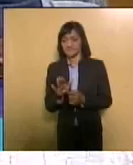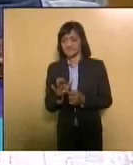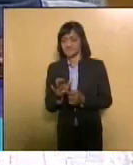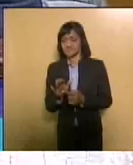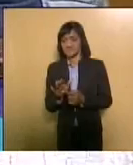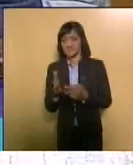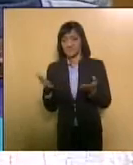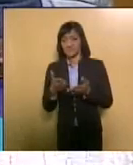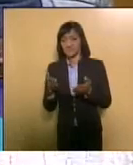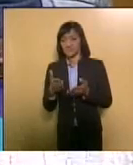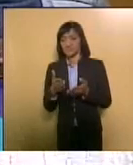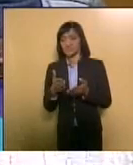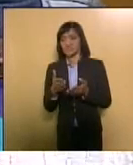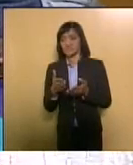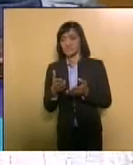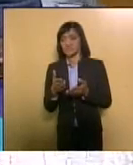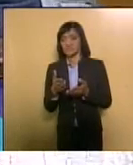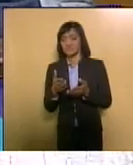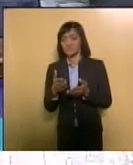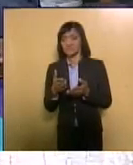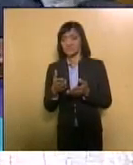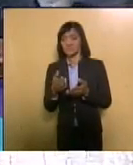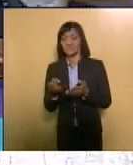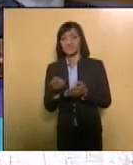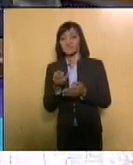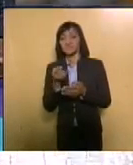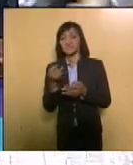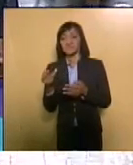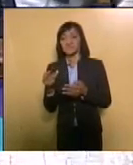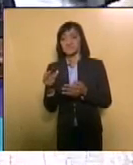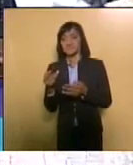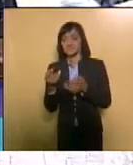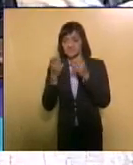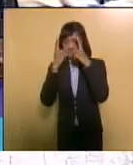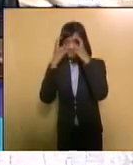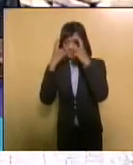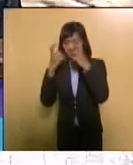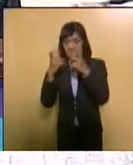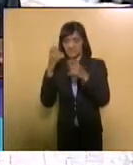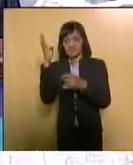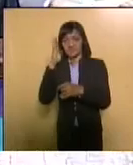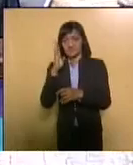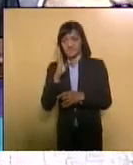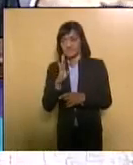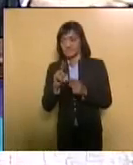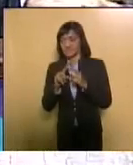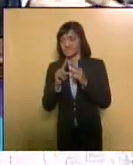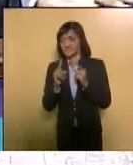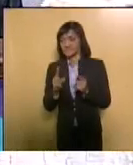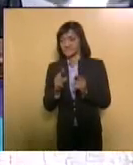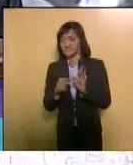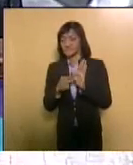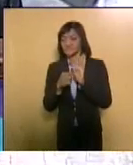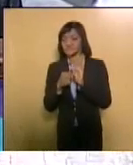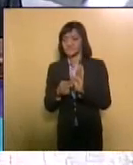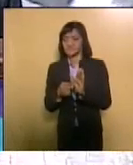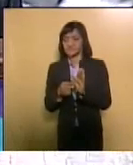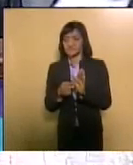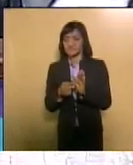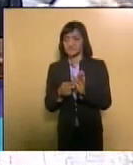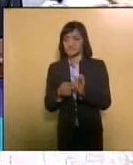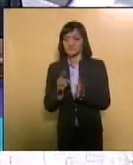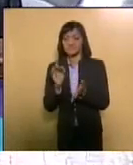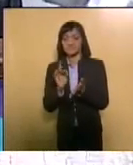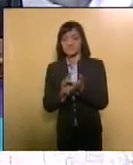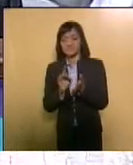a violência no Brasil mas trazer um cenário mostrando aidade